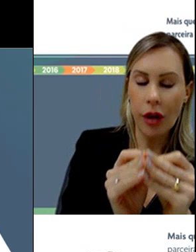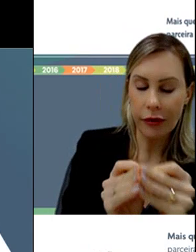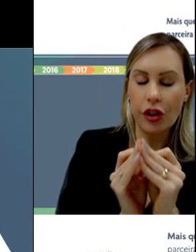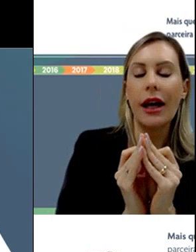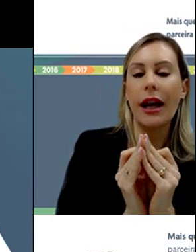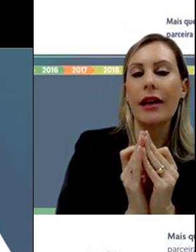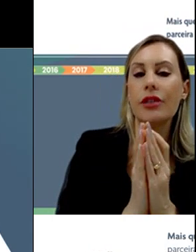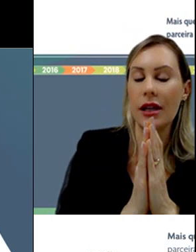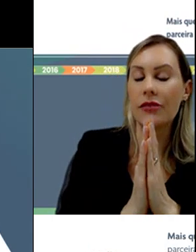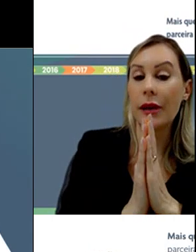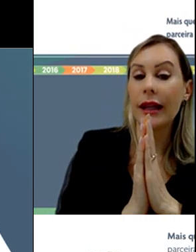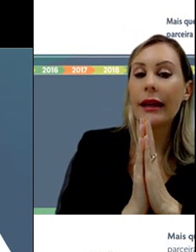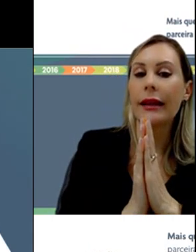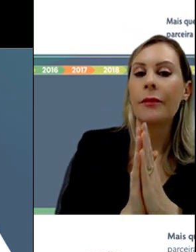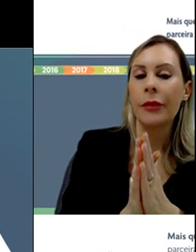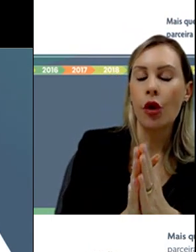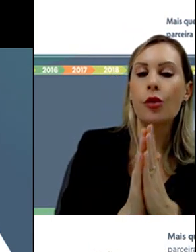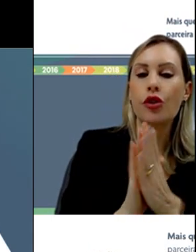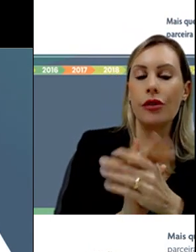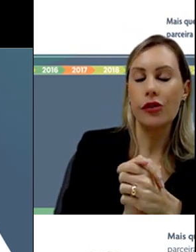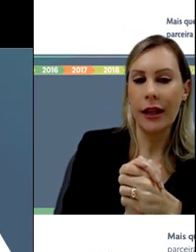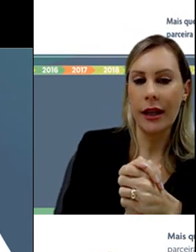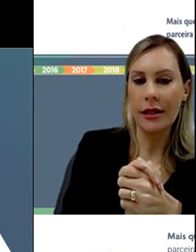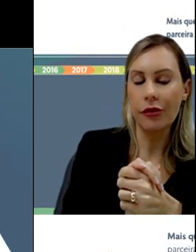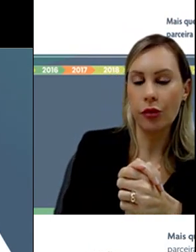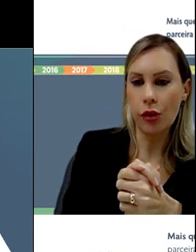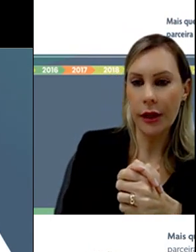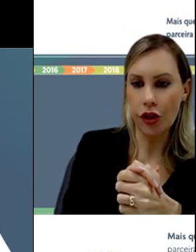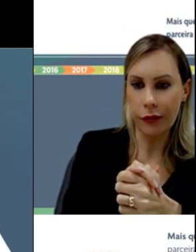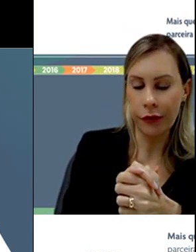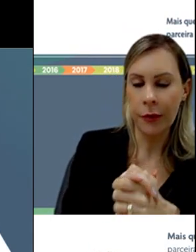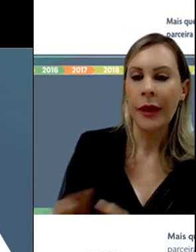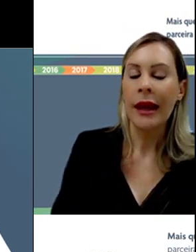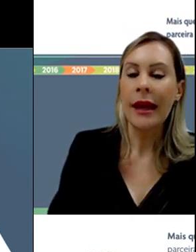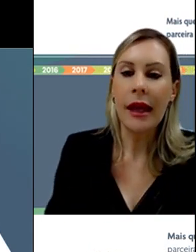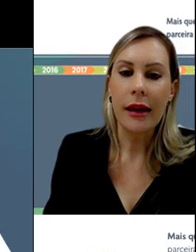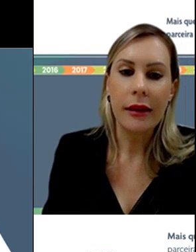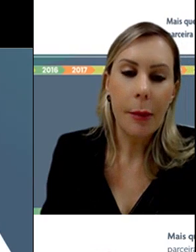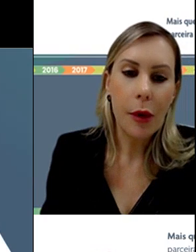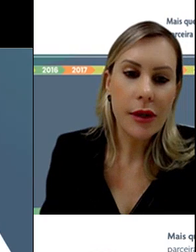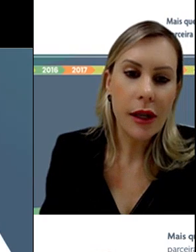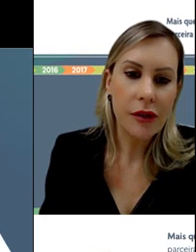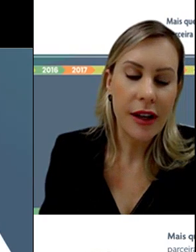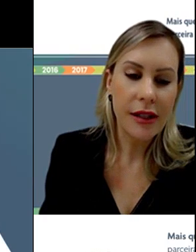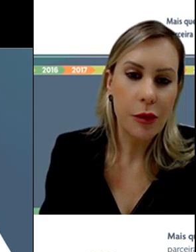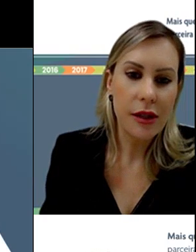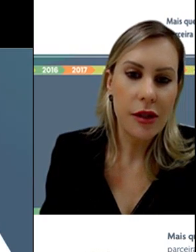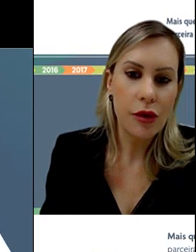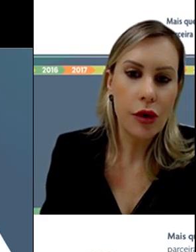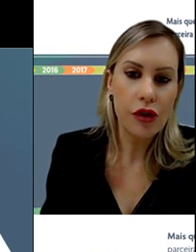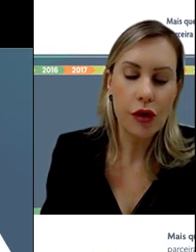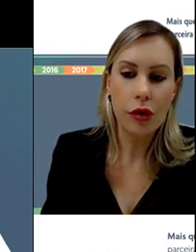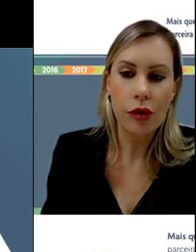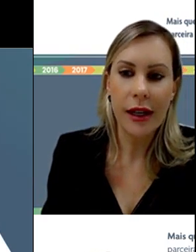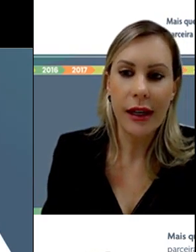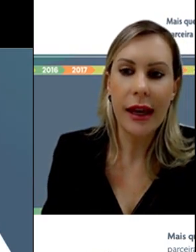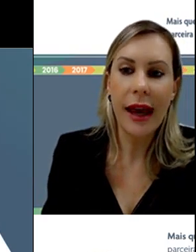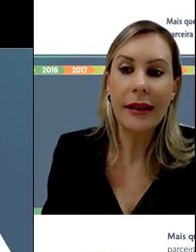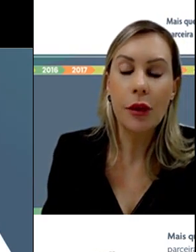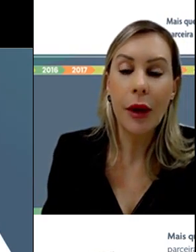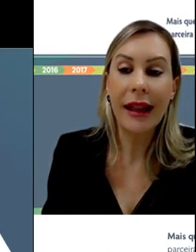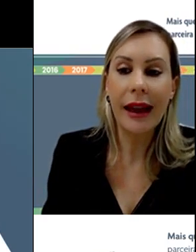conta. Já vou chegar lá e vocês vão entender o motivo de ter esse fundo coletivo. E depois que nós fazemos esses dois